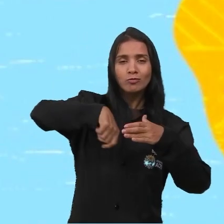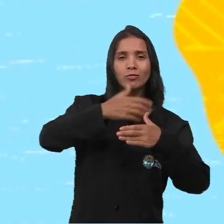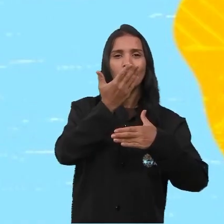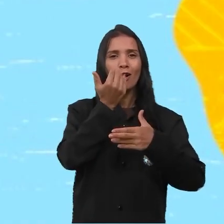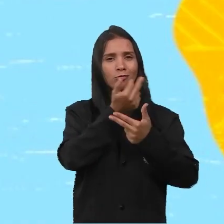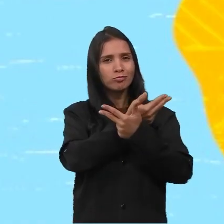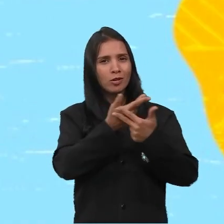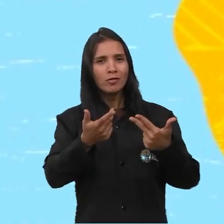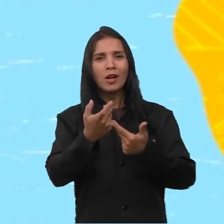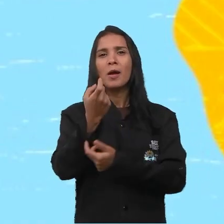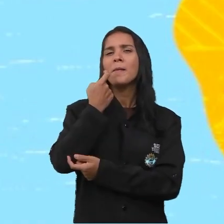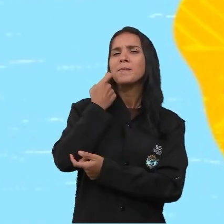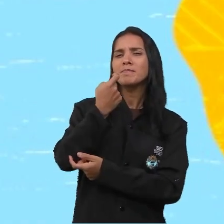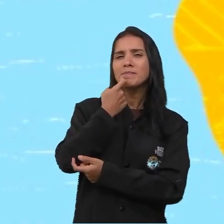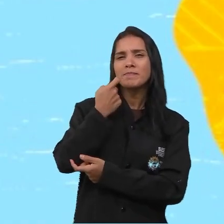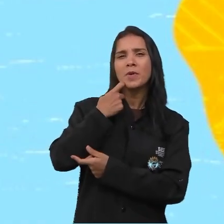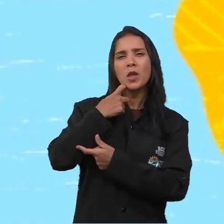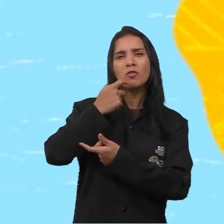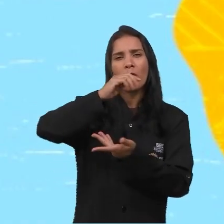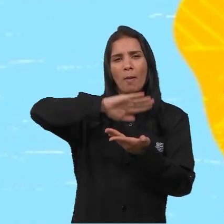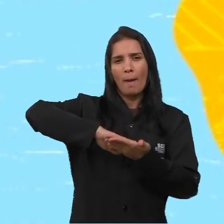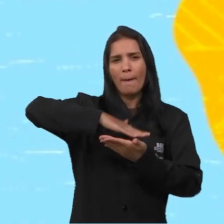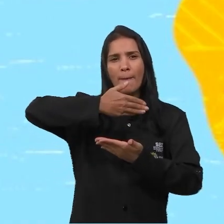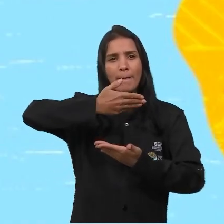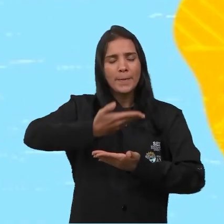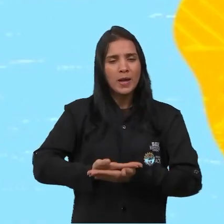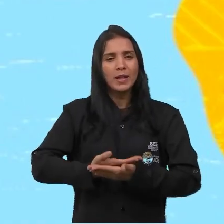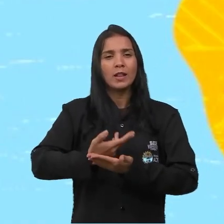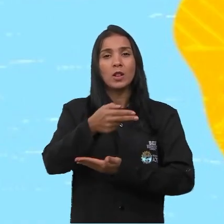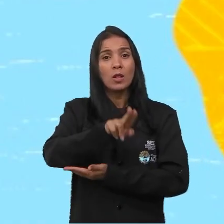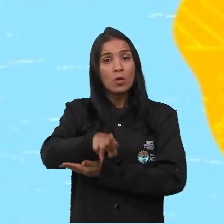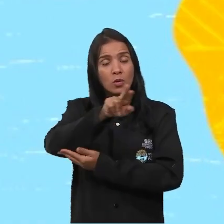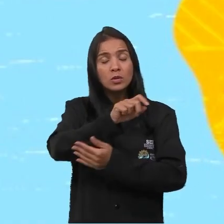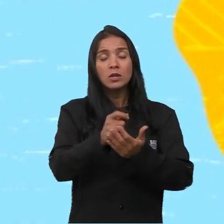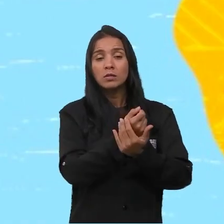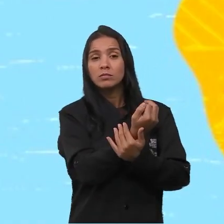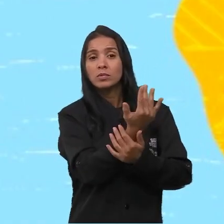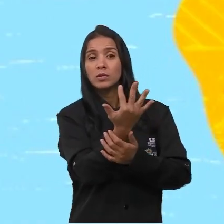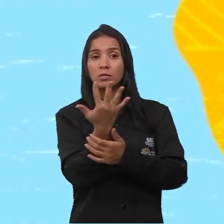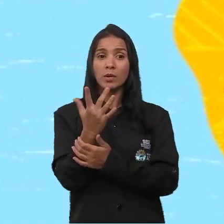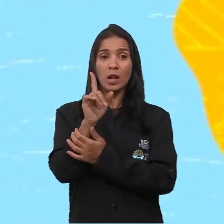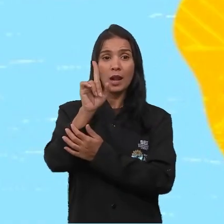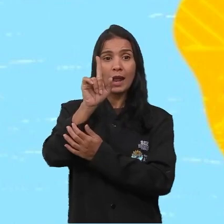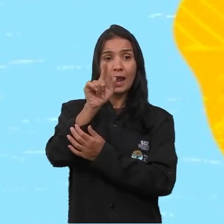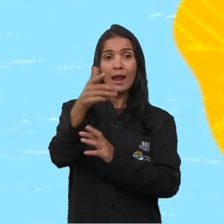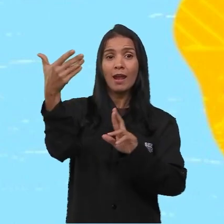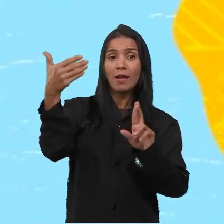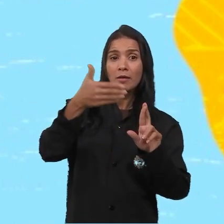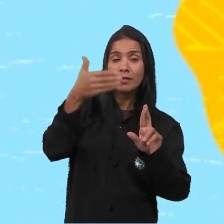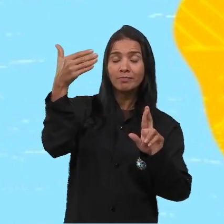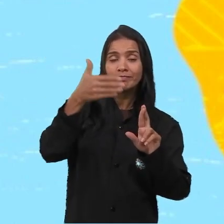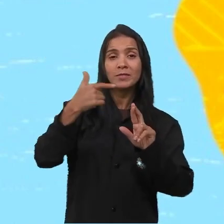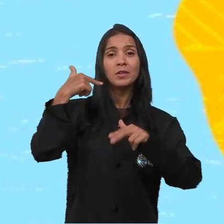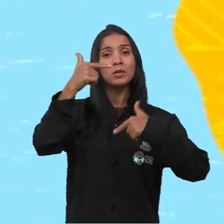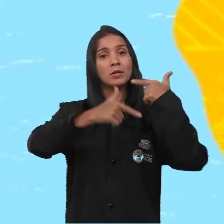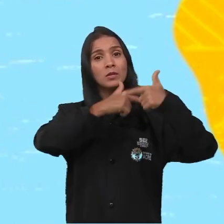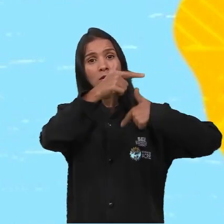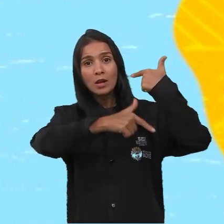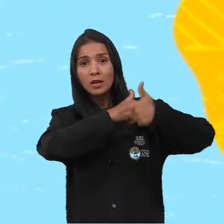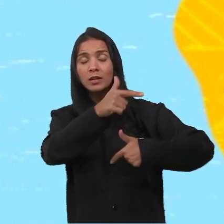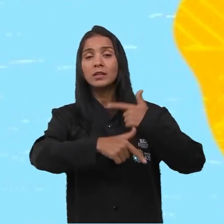peixe assado, a maniçoba e o uso de ervas remetem às tradições indígenas e também às